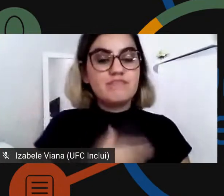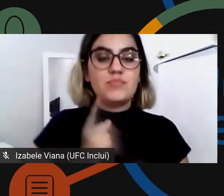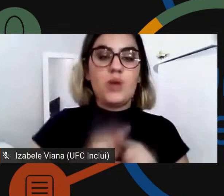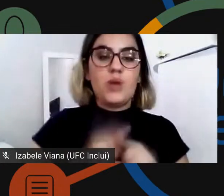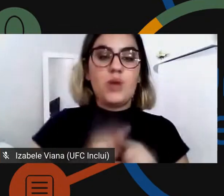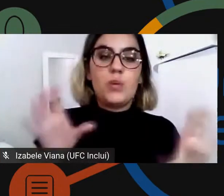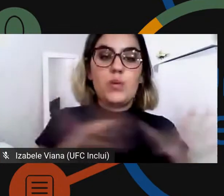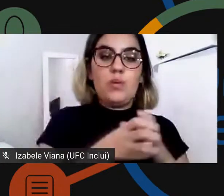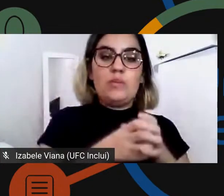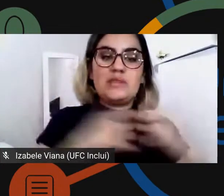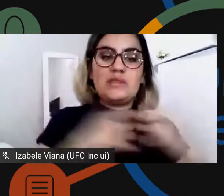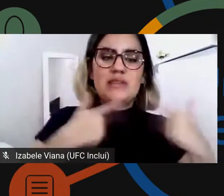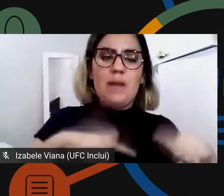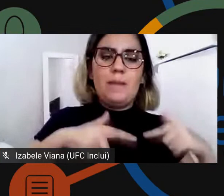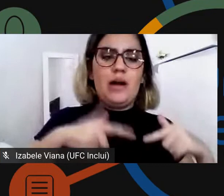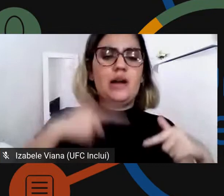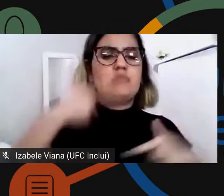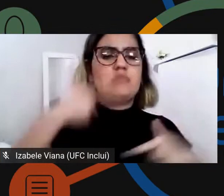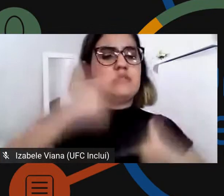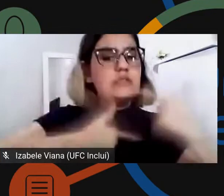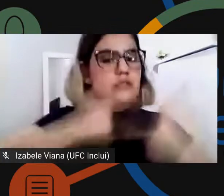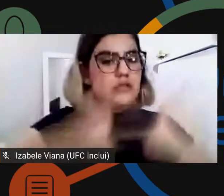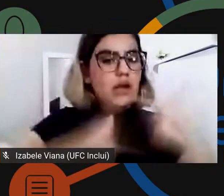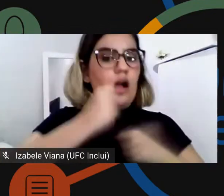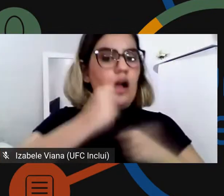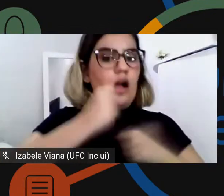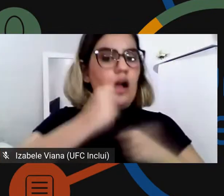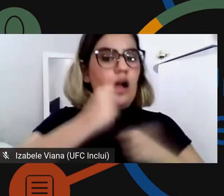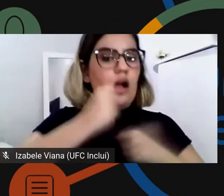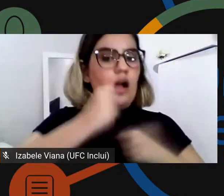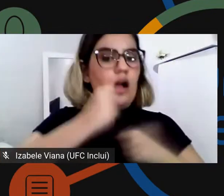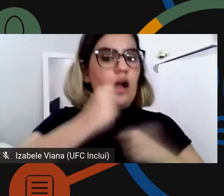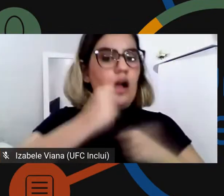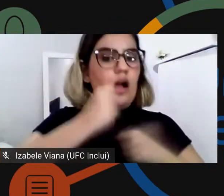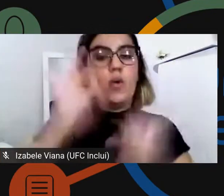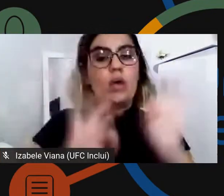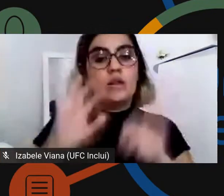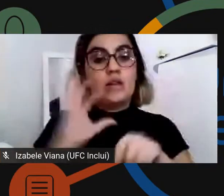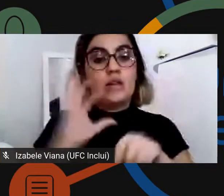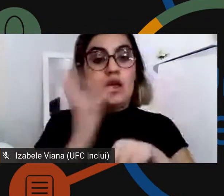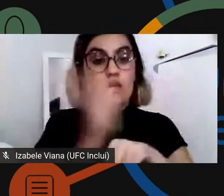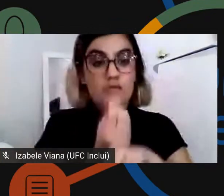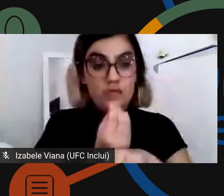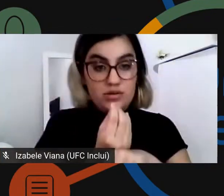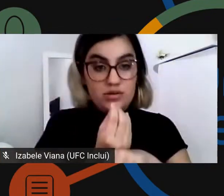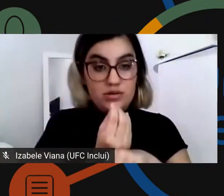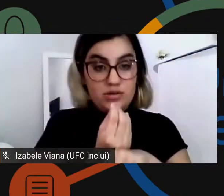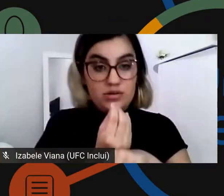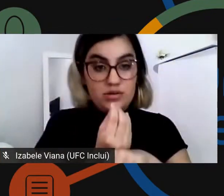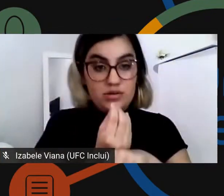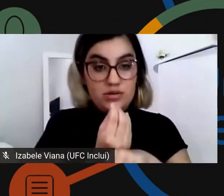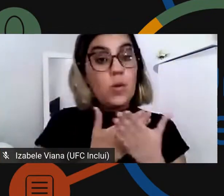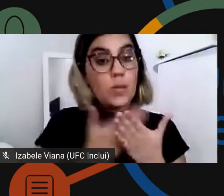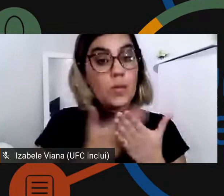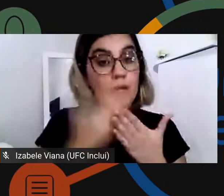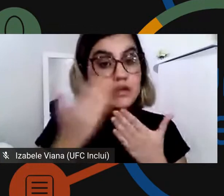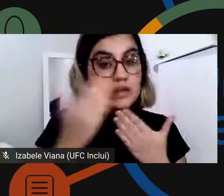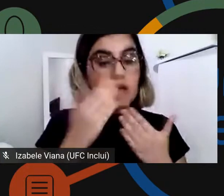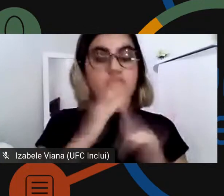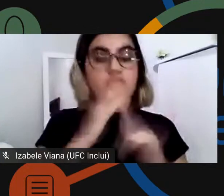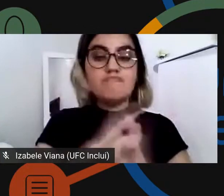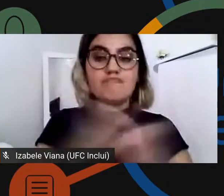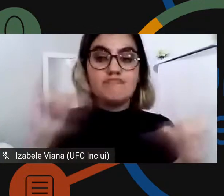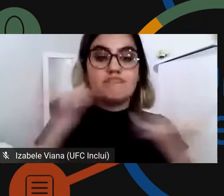ano. Então, iniciando aqui os trabalhos, eu gostaria de dizer que sejam todos muito bem-vindos ao quarto dia